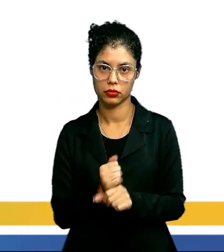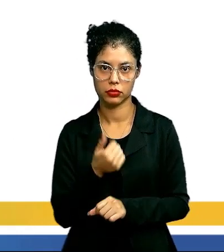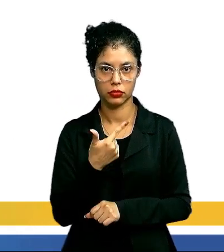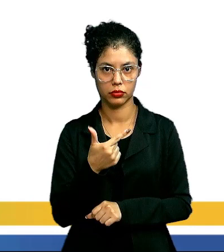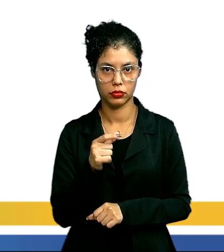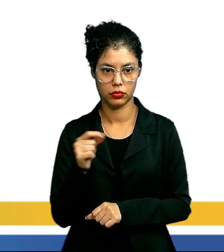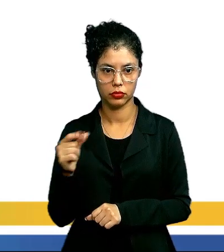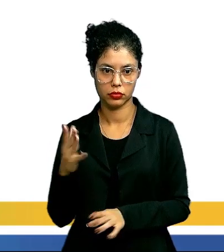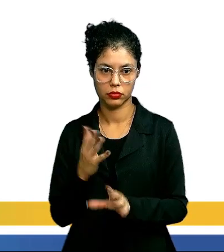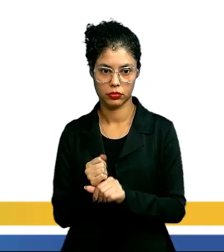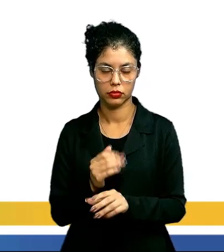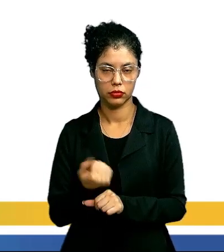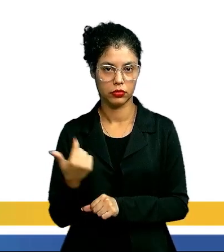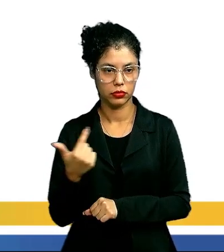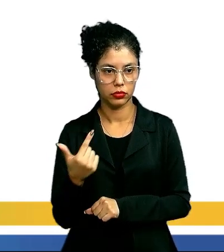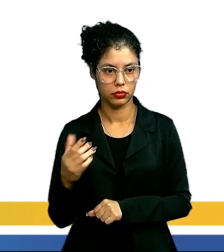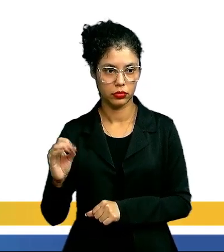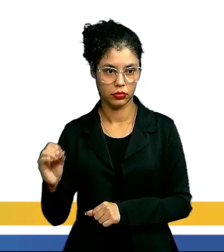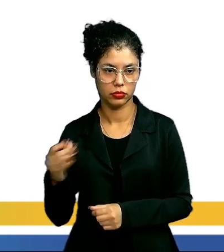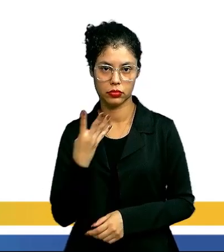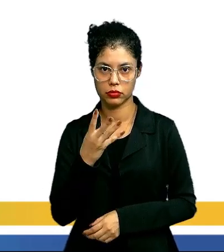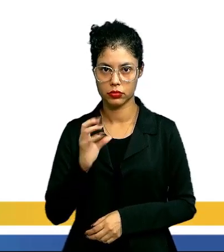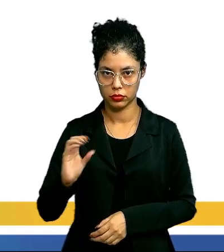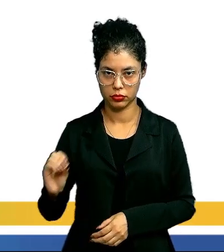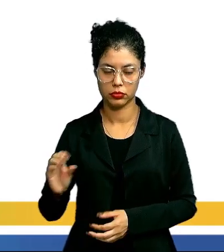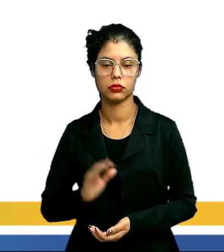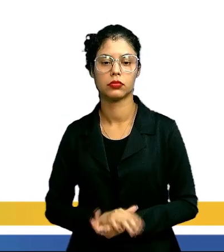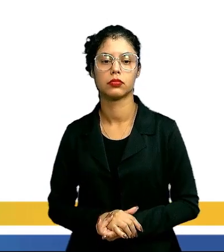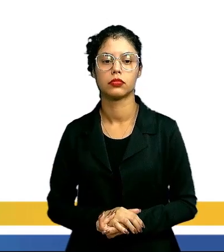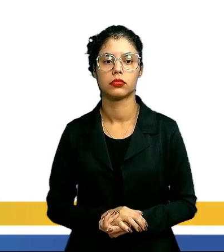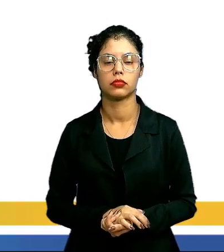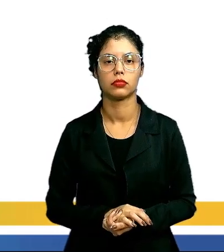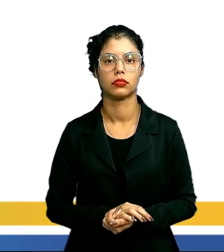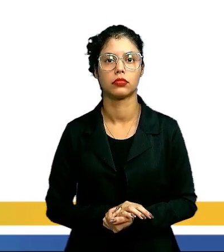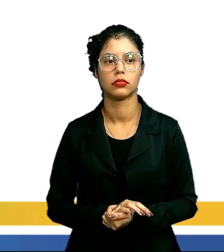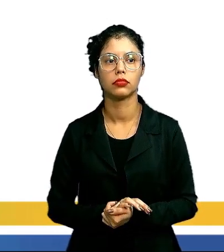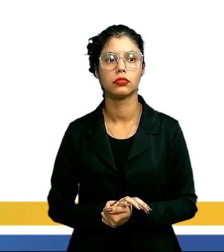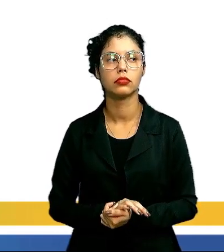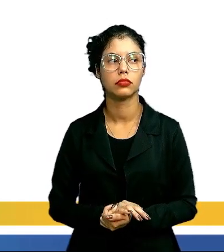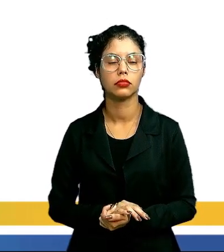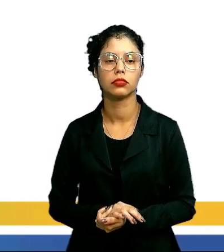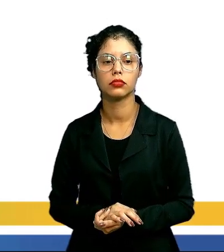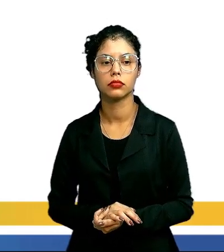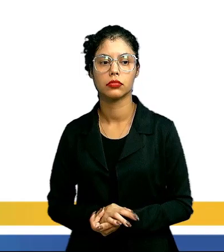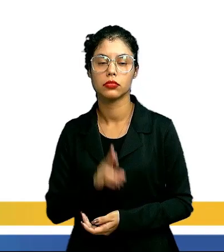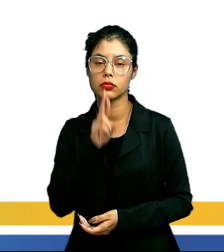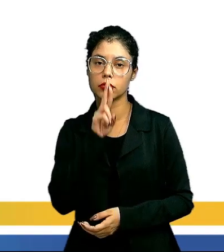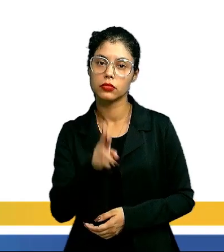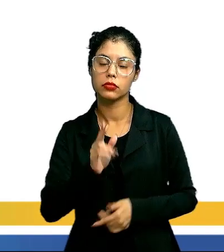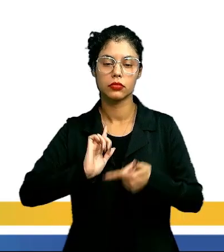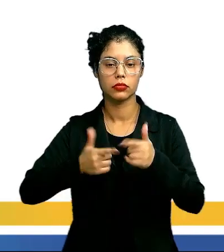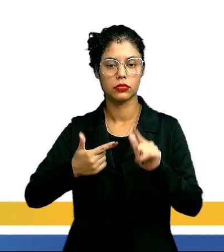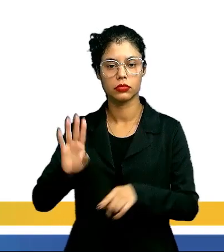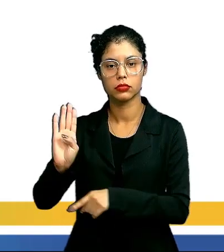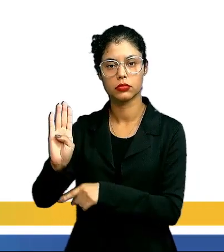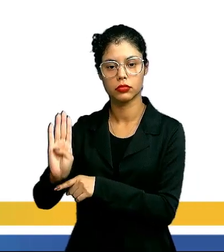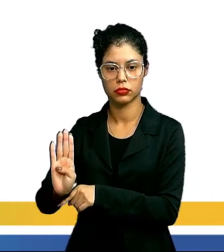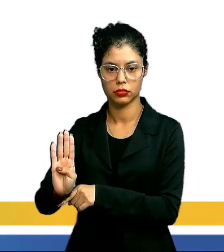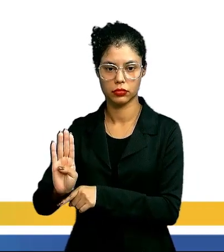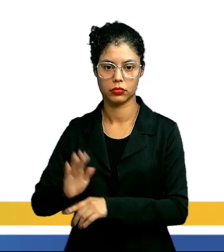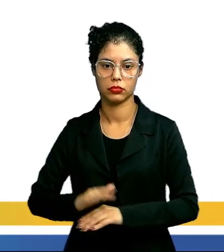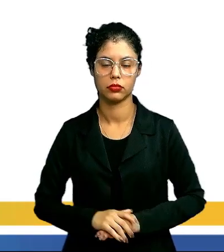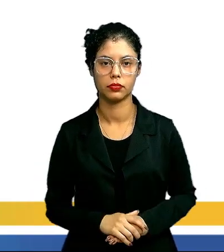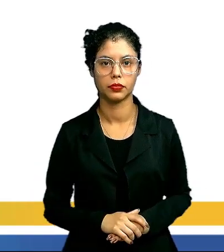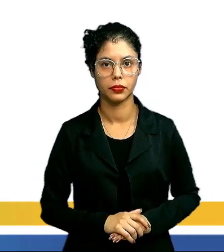parcela e r$ 200 da segunda 400 Ok então alternativa correta